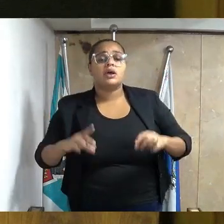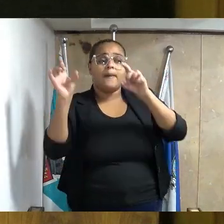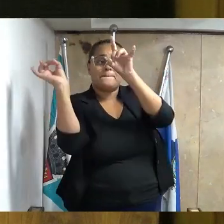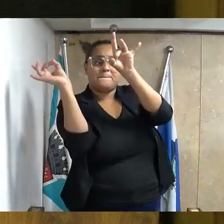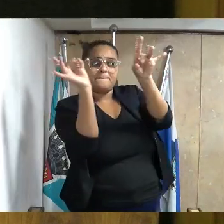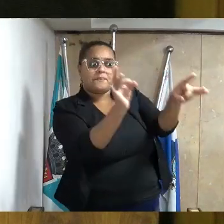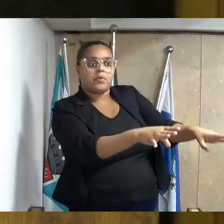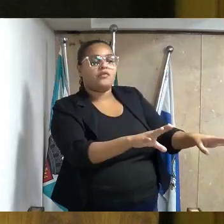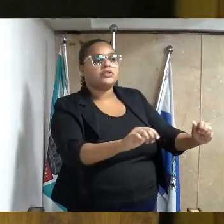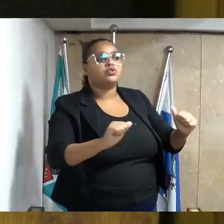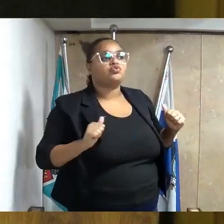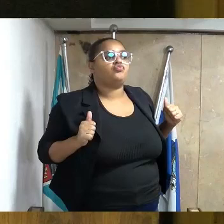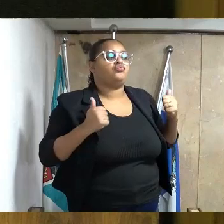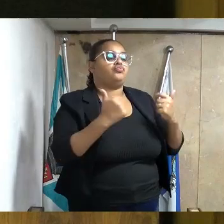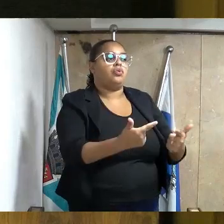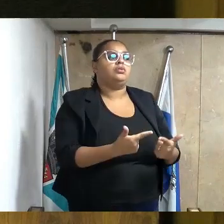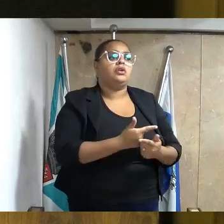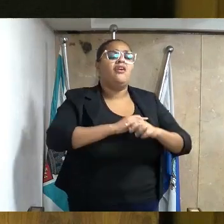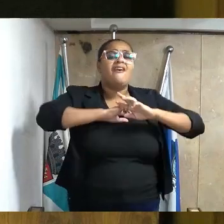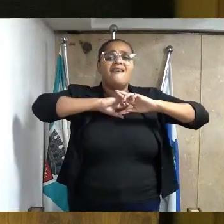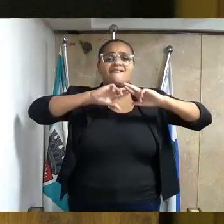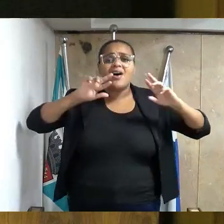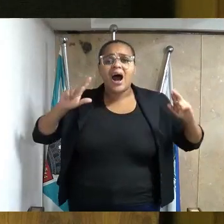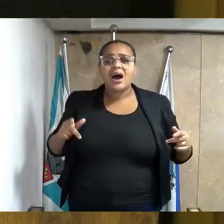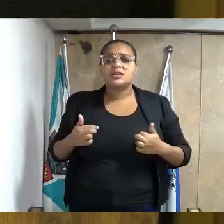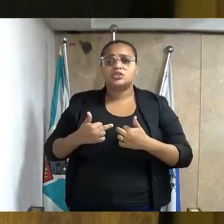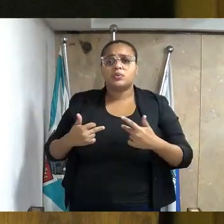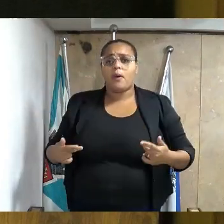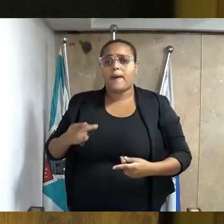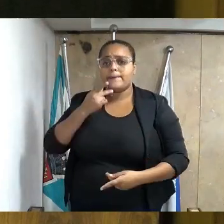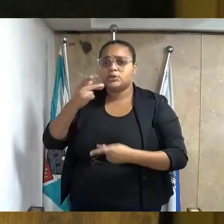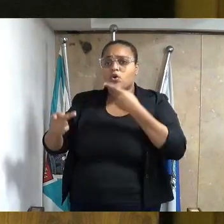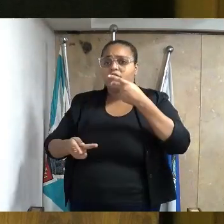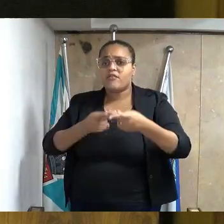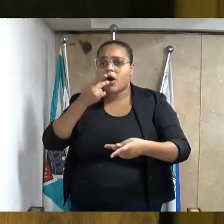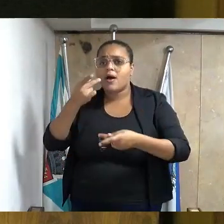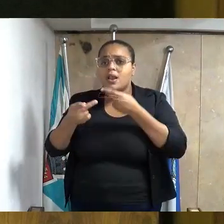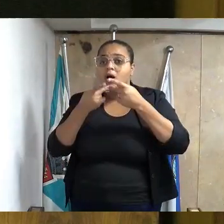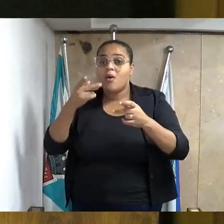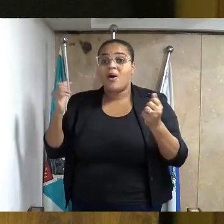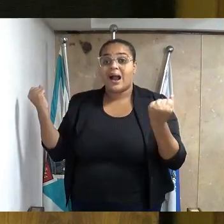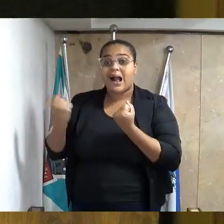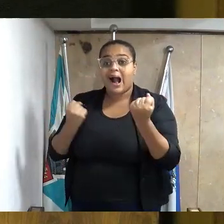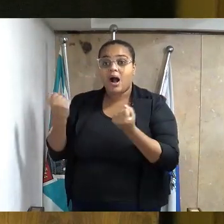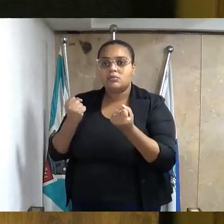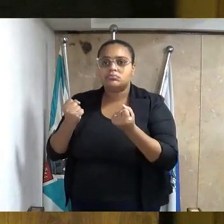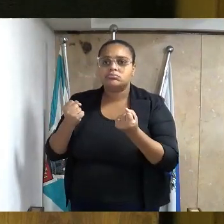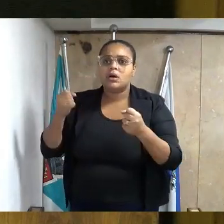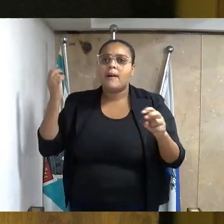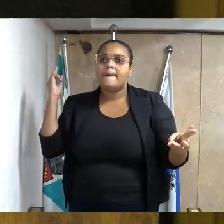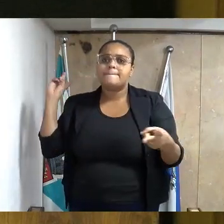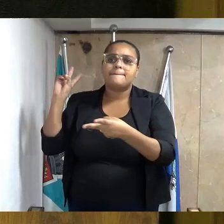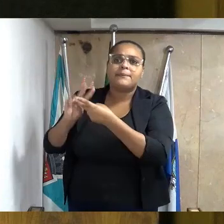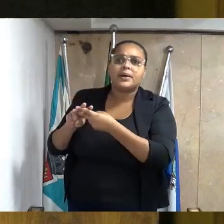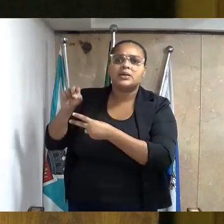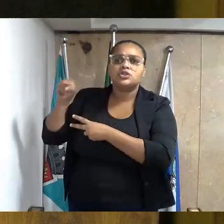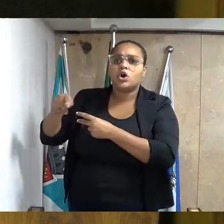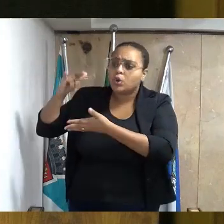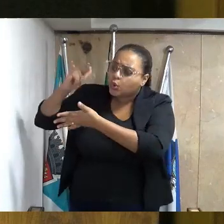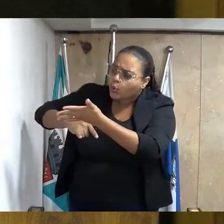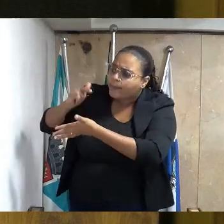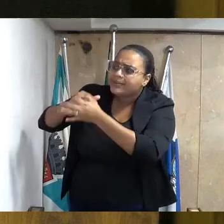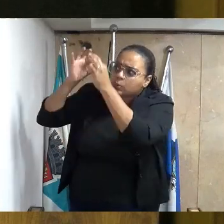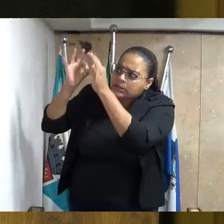própria sorte. Inúmeros testemunhos que vários carros foram apreendidos, mesmo com documento em